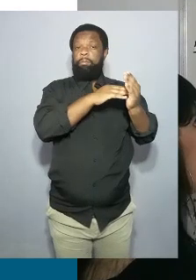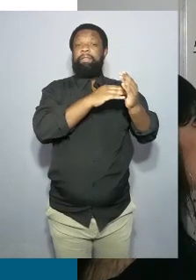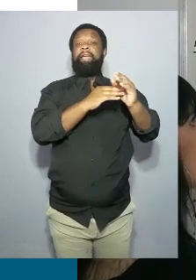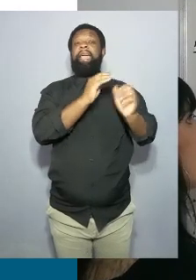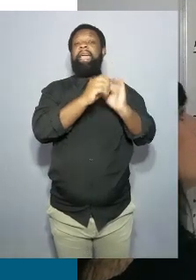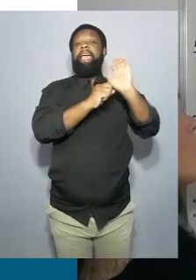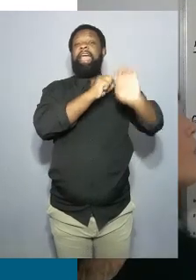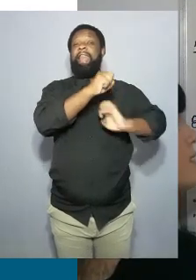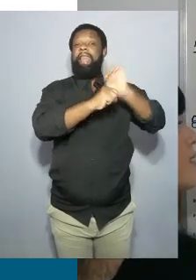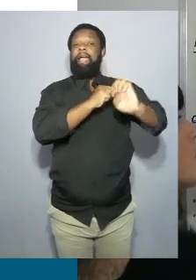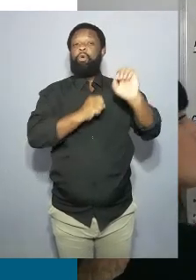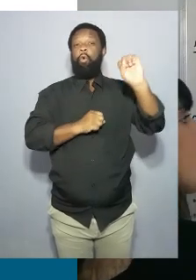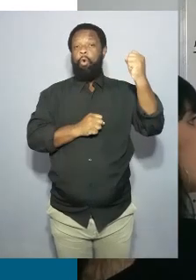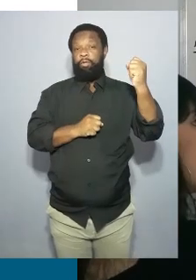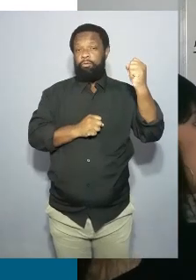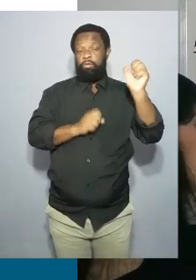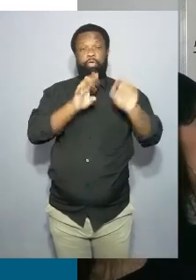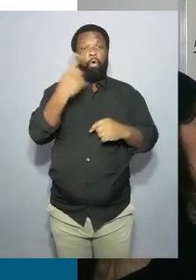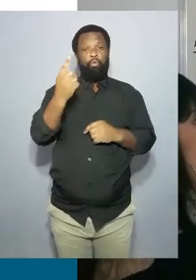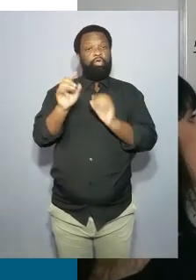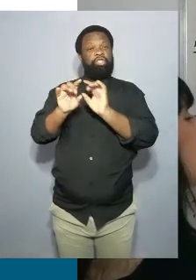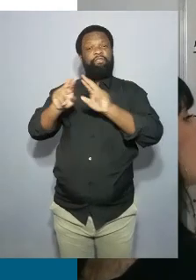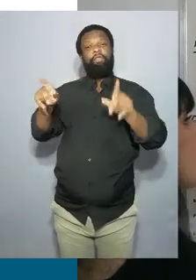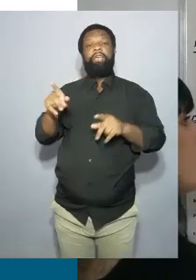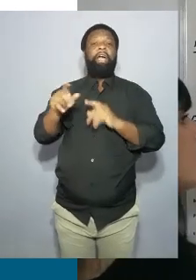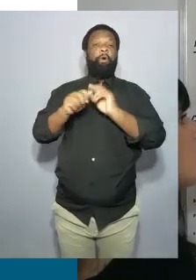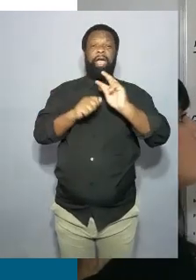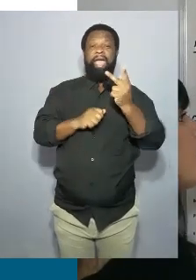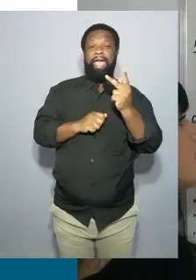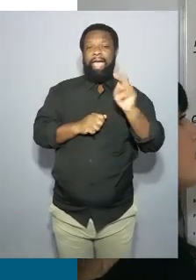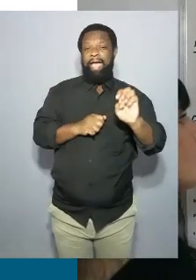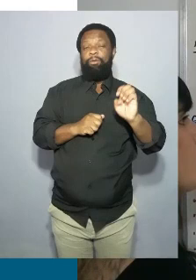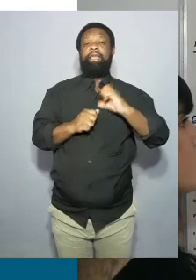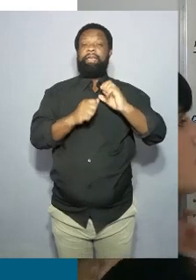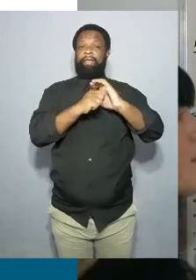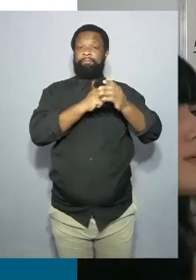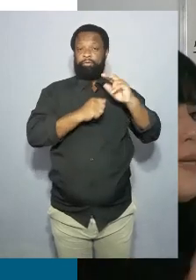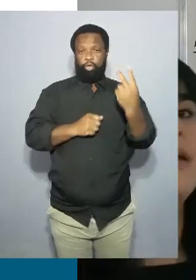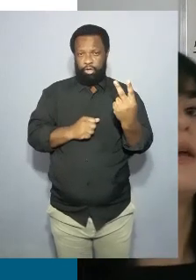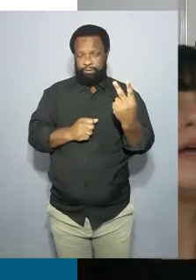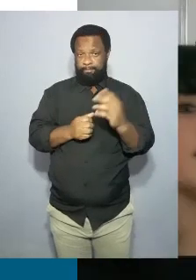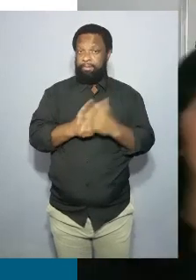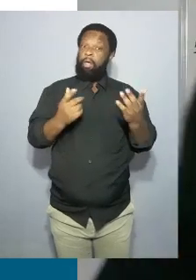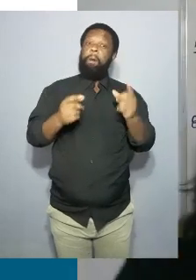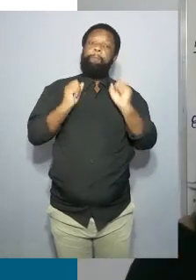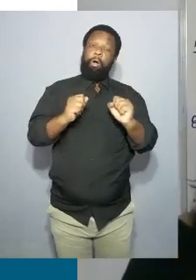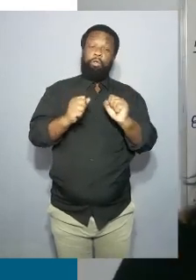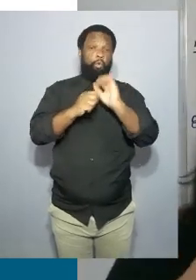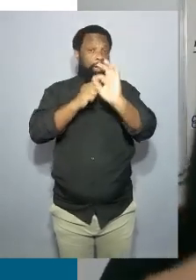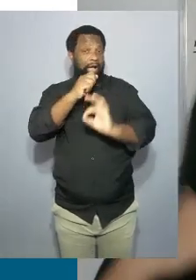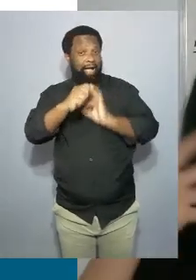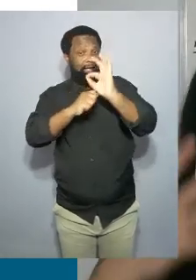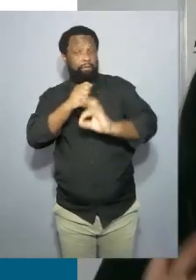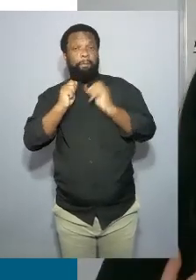de valência, com exceção do hélio, que apresenta 2 elétrons na camada de valência. Então, por isso que pode ser, o